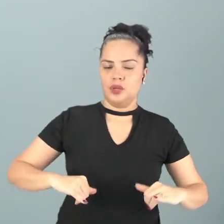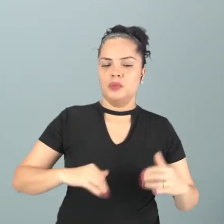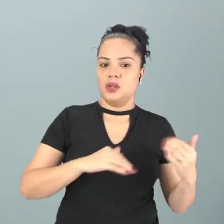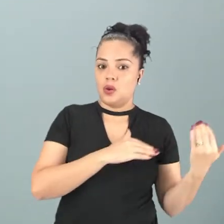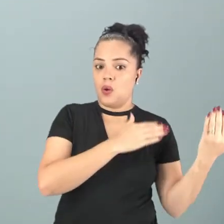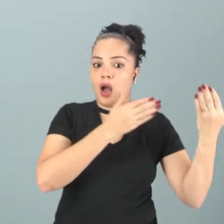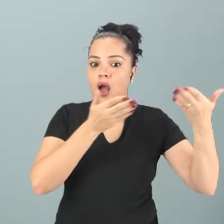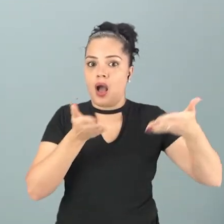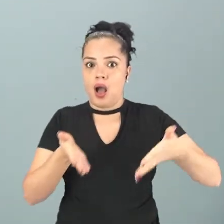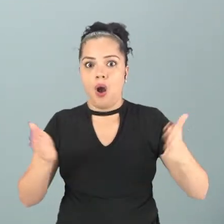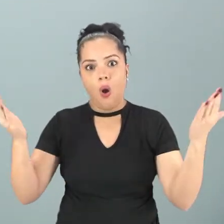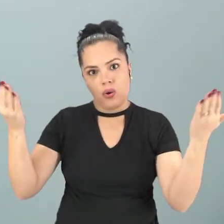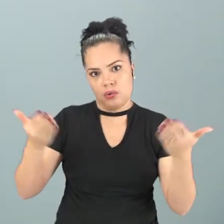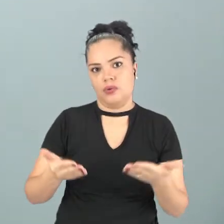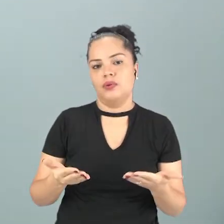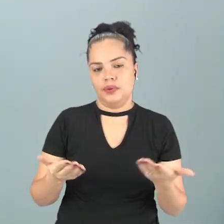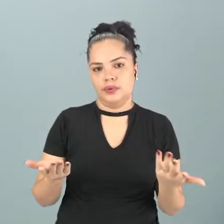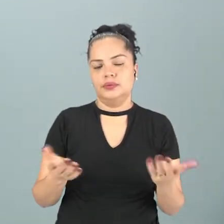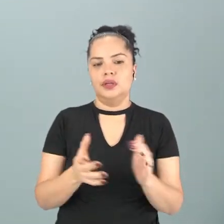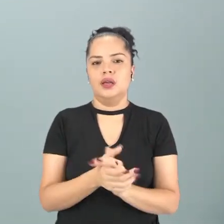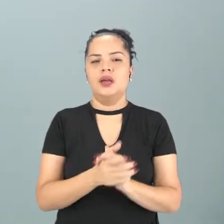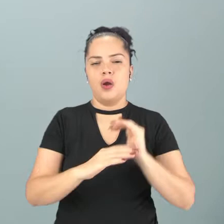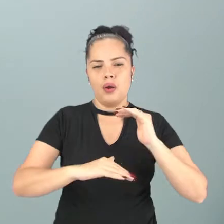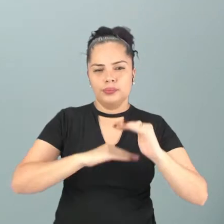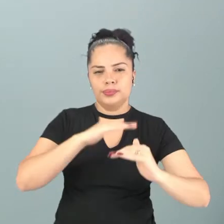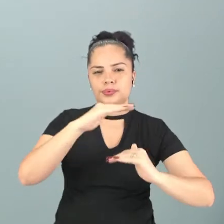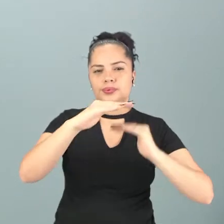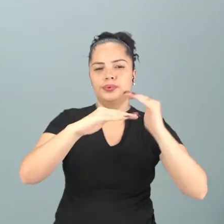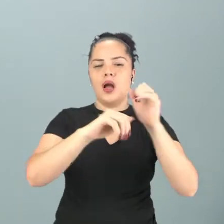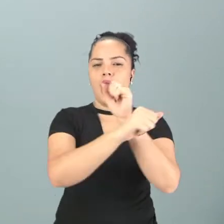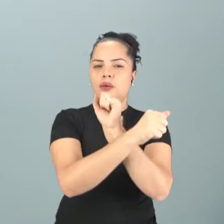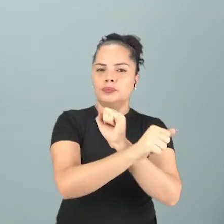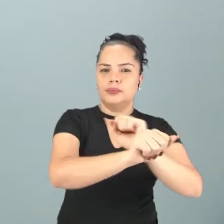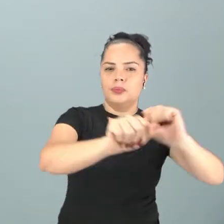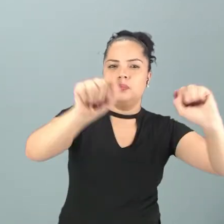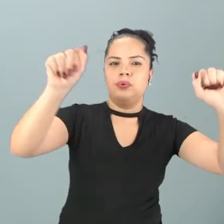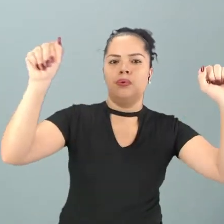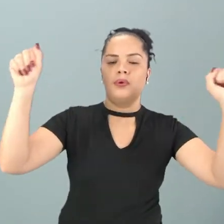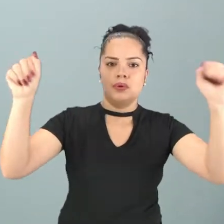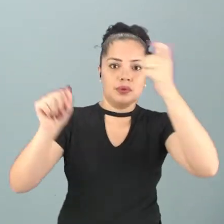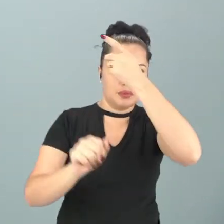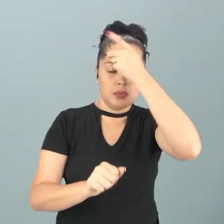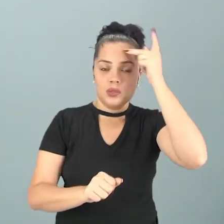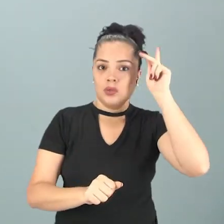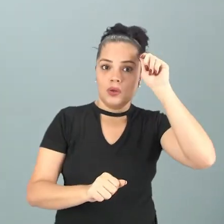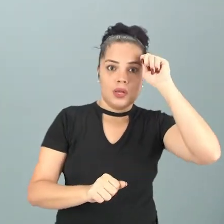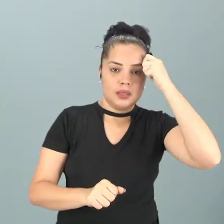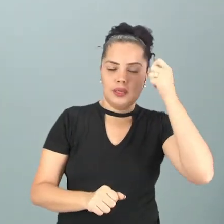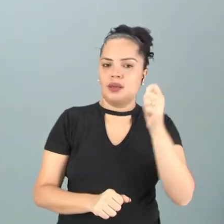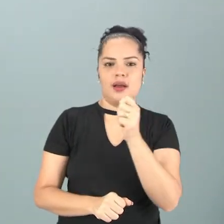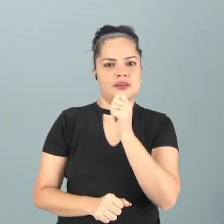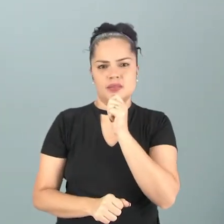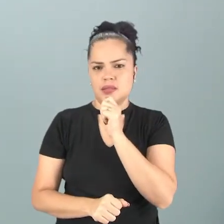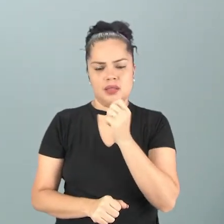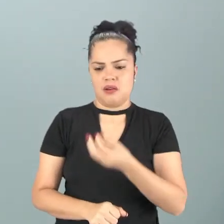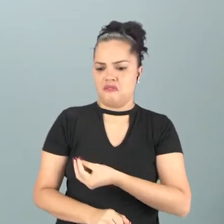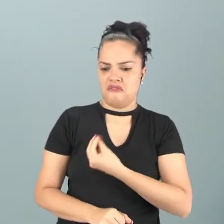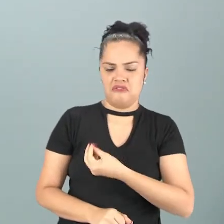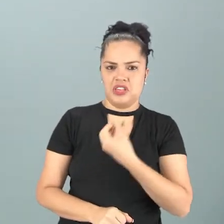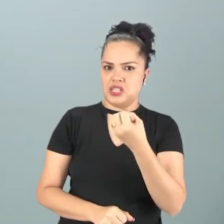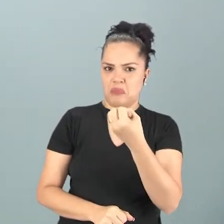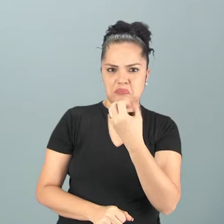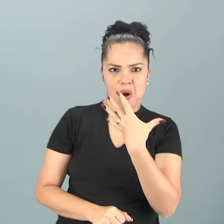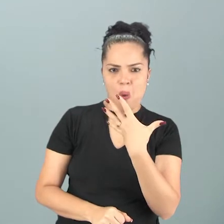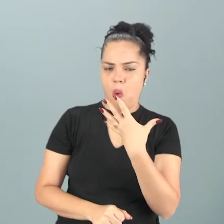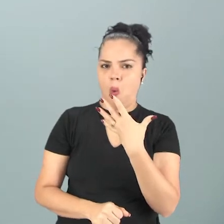certo? Então não foi um processo fácil, mesmo após a abolição da escravidão, os negros ainda não tinham condições de vida, eles não tinham para onde